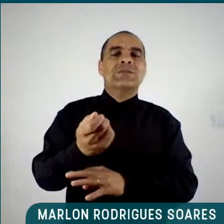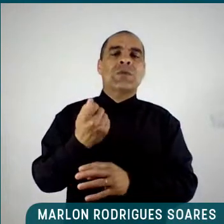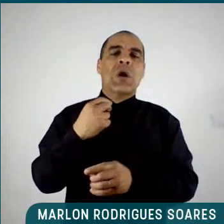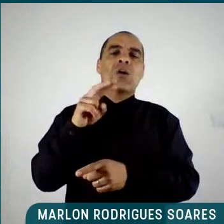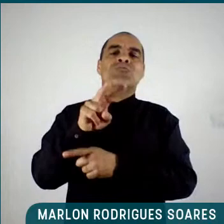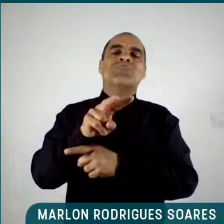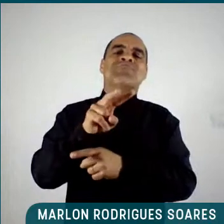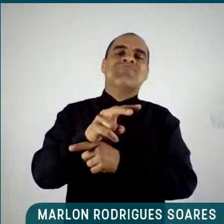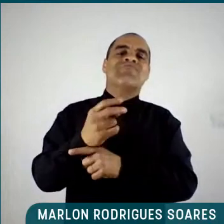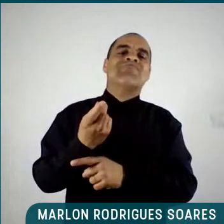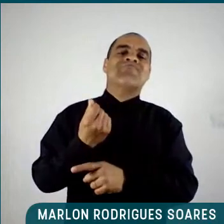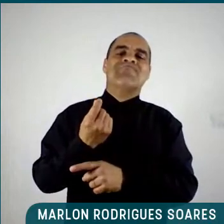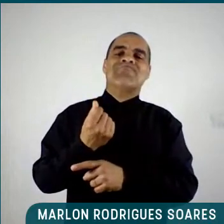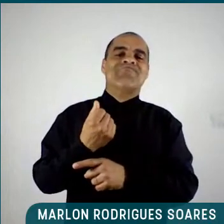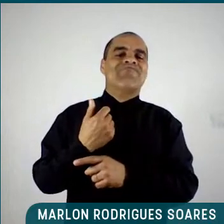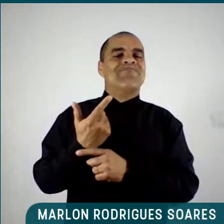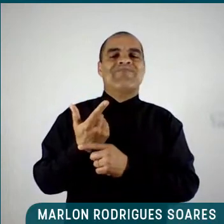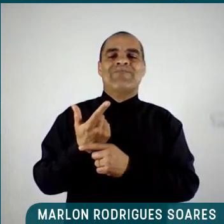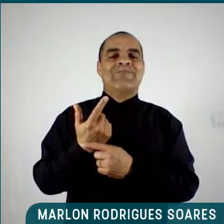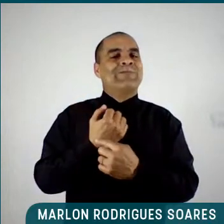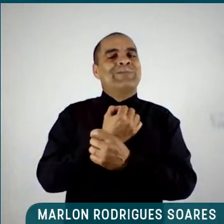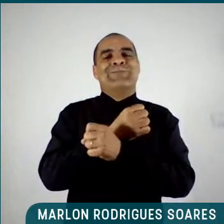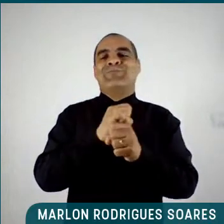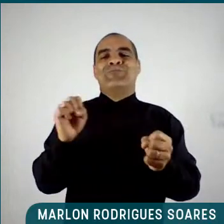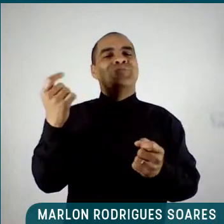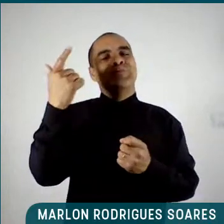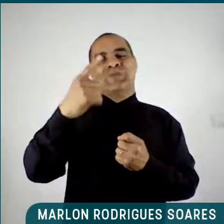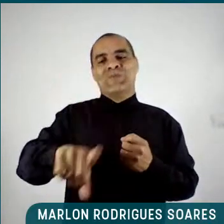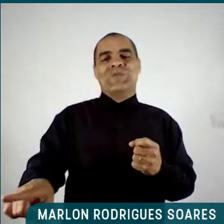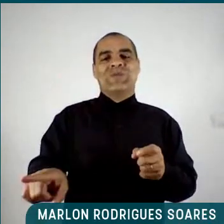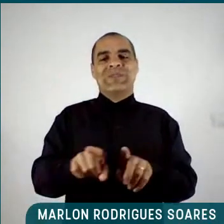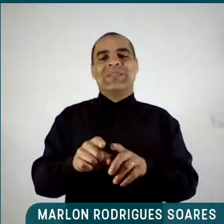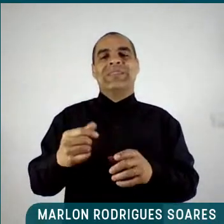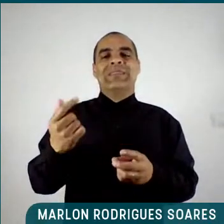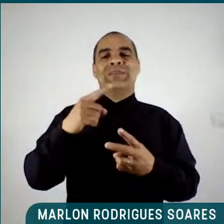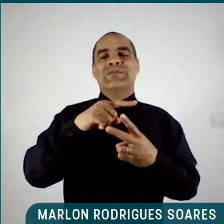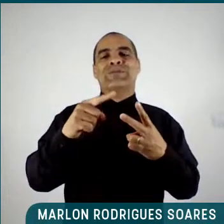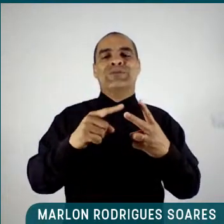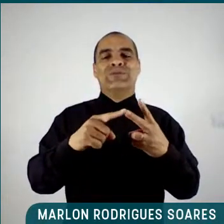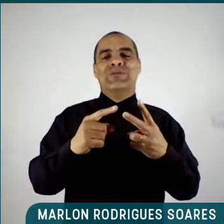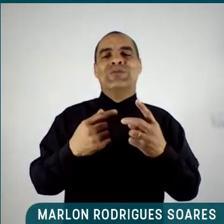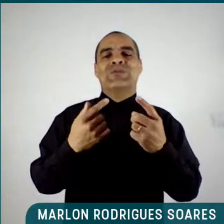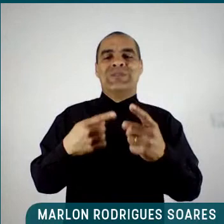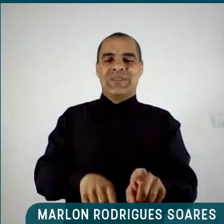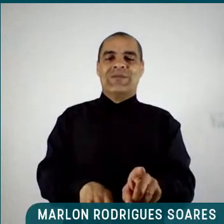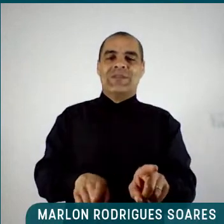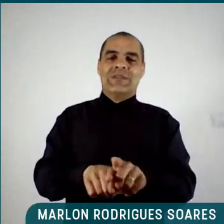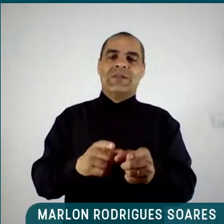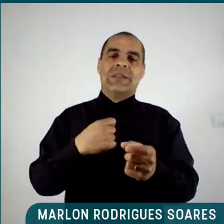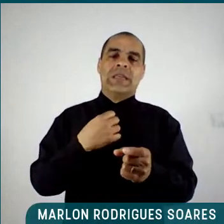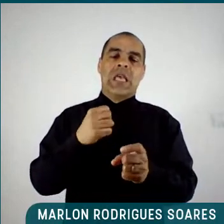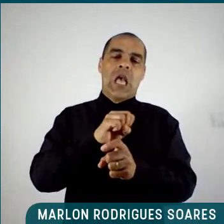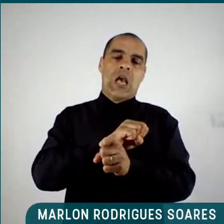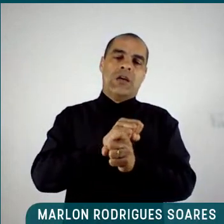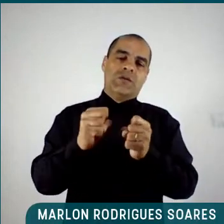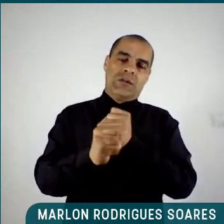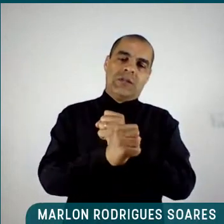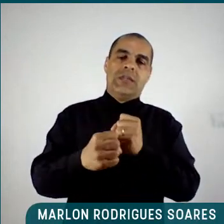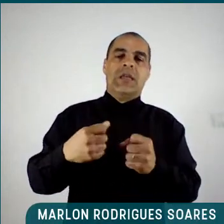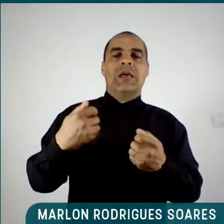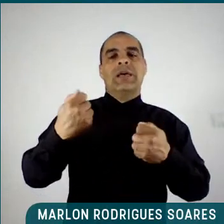one can be brasileiro, there? chega Why aqui, is seja not no mundo. heavy? E o segundo Why ponto is é que a not sociedade the precisa whole começar population? a pensar Why em negócios